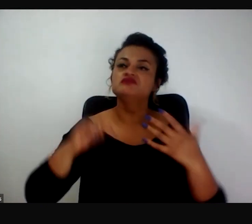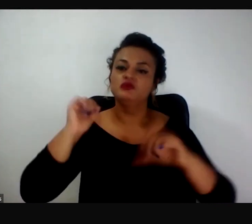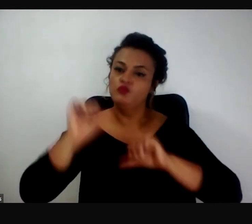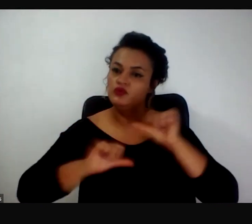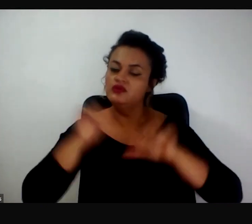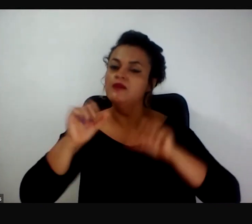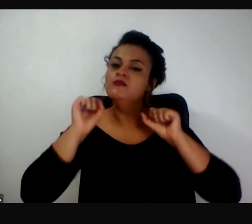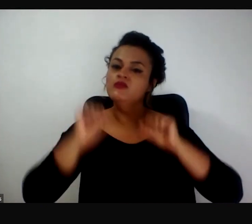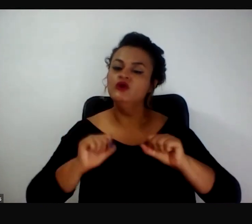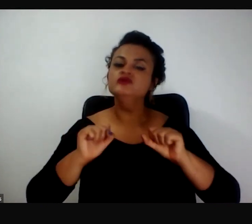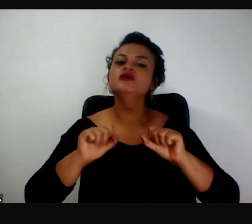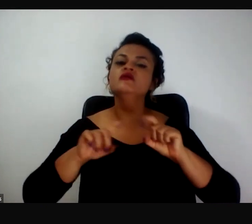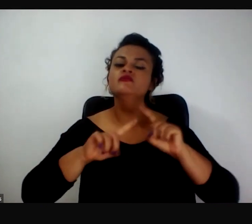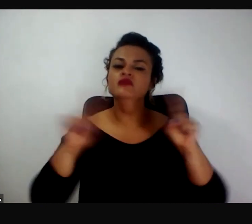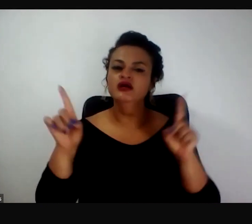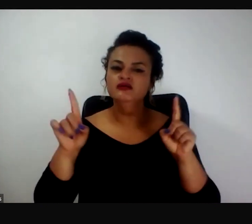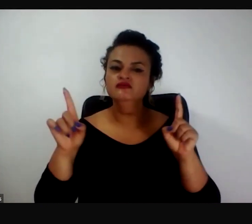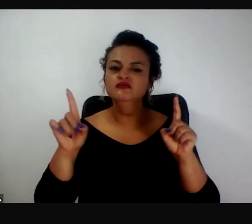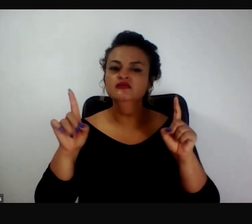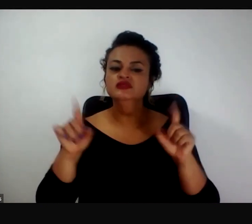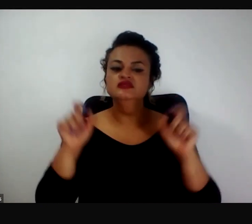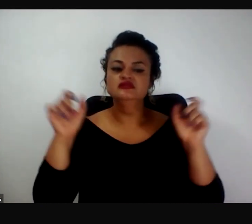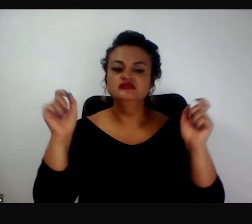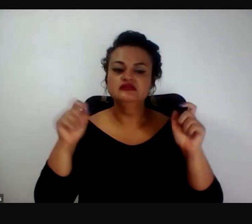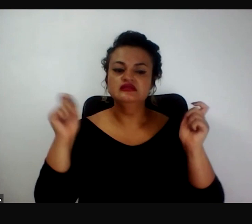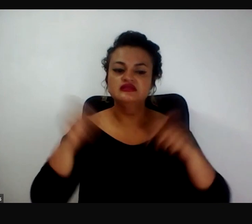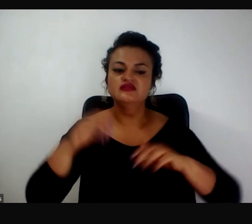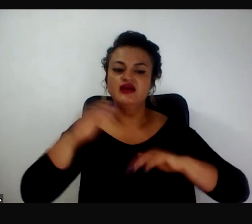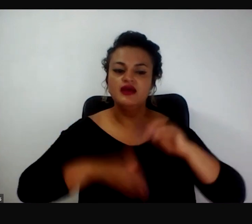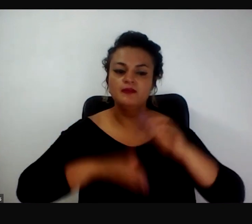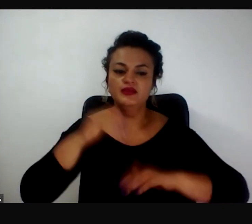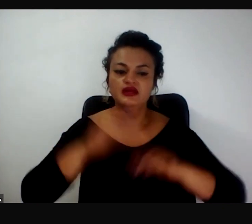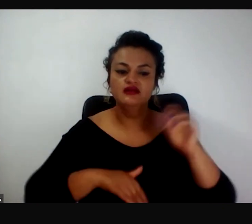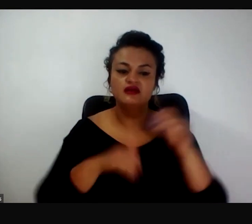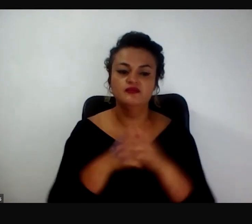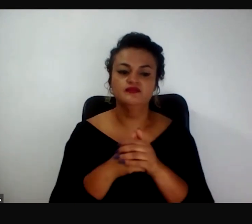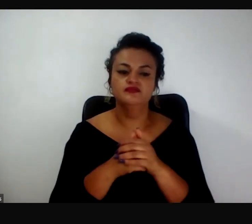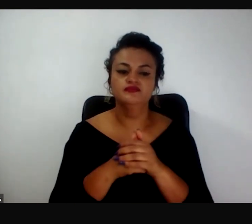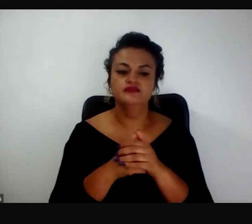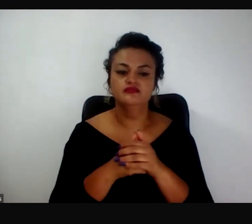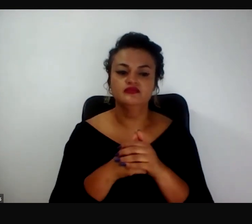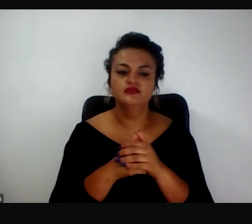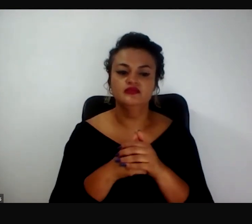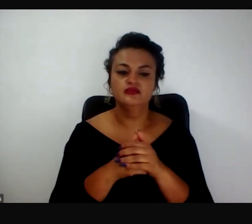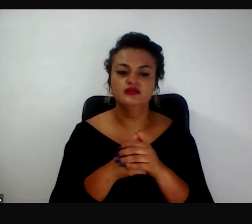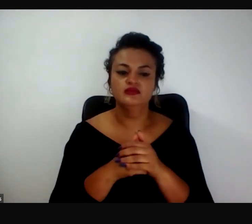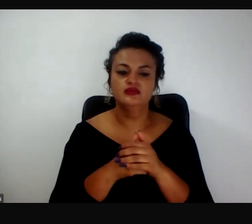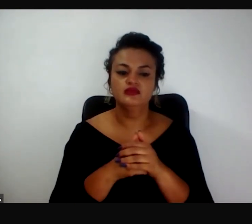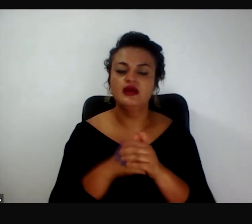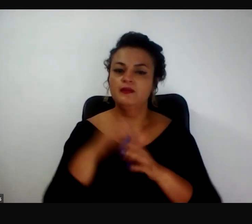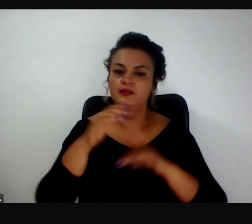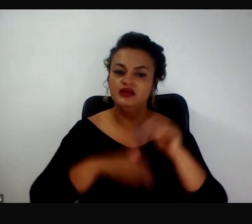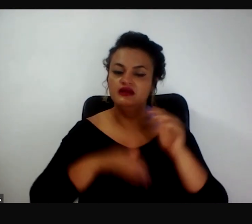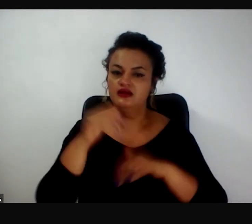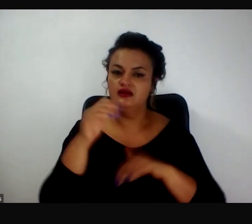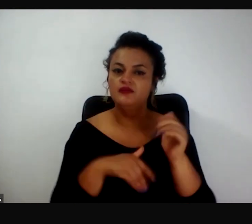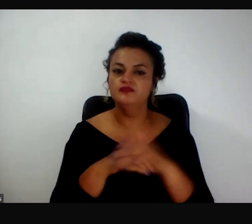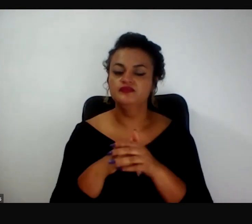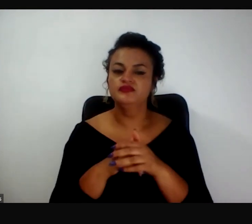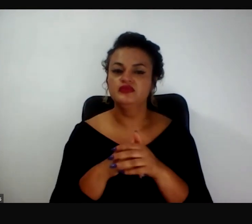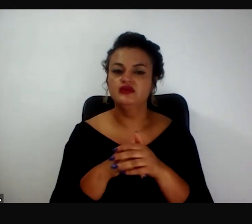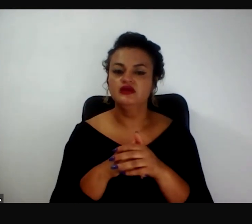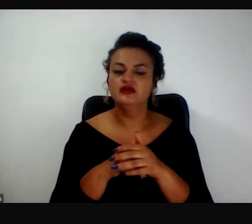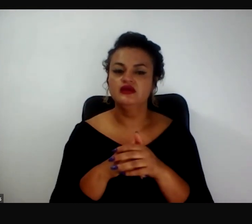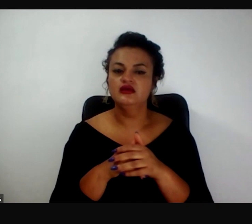mas provavelmente vai ser o aplicável no caso concreto. Diz también ese artículo, en